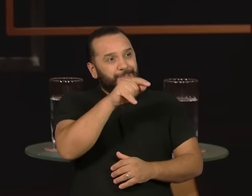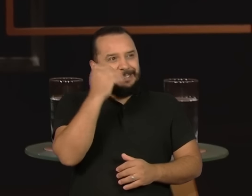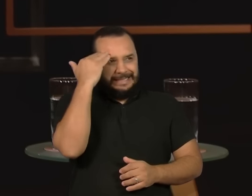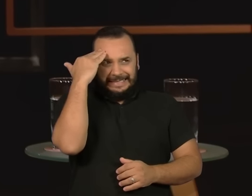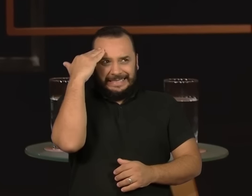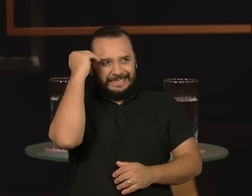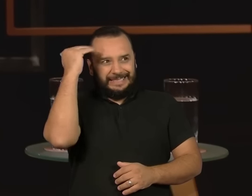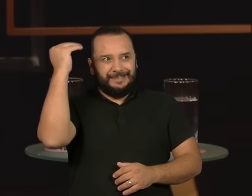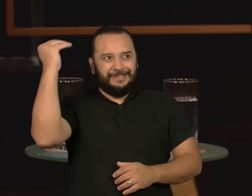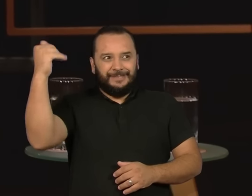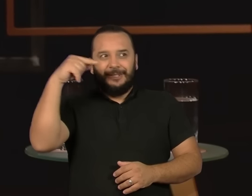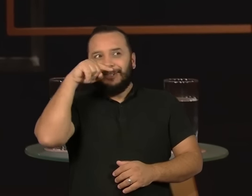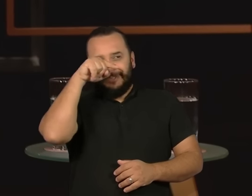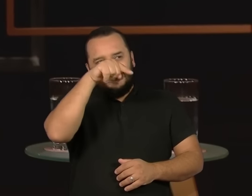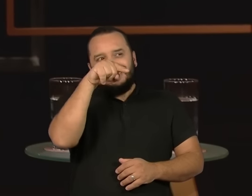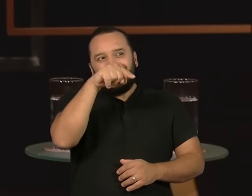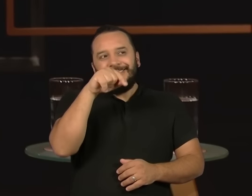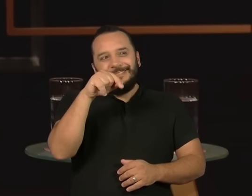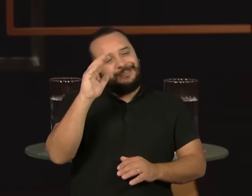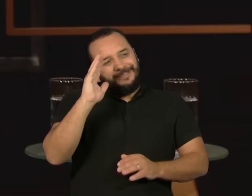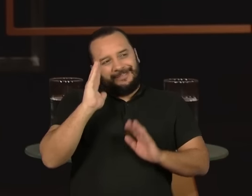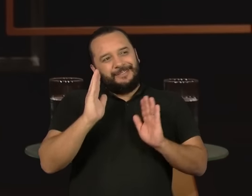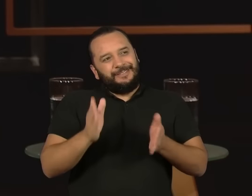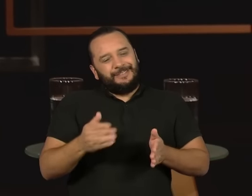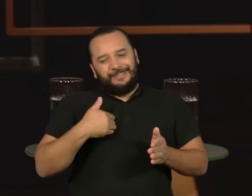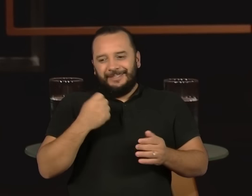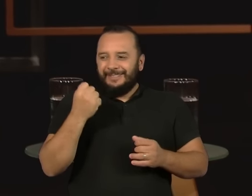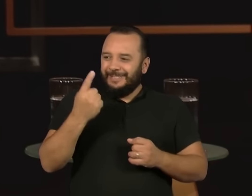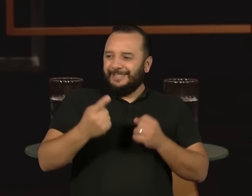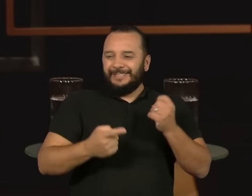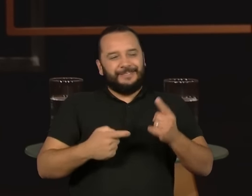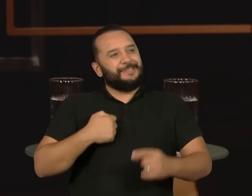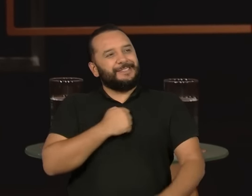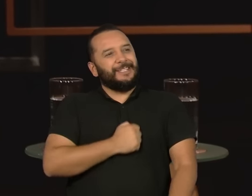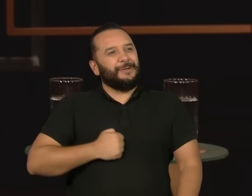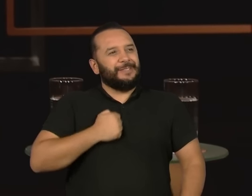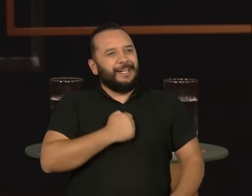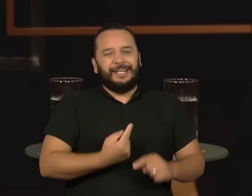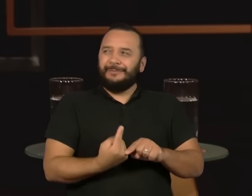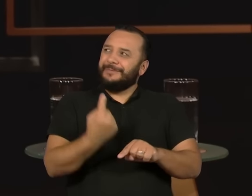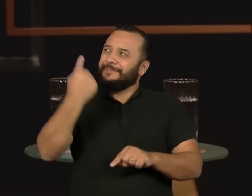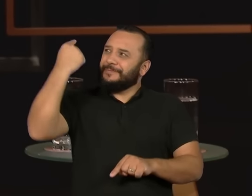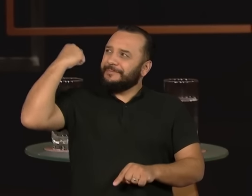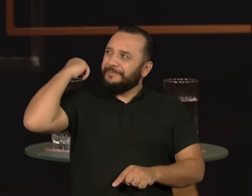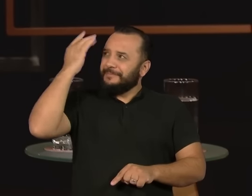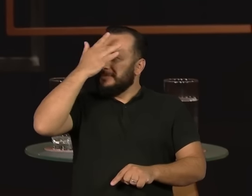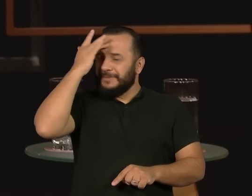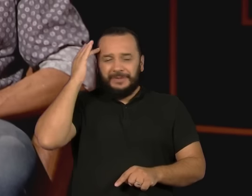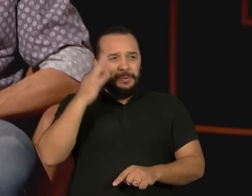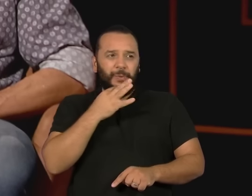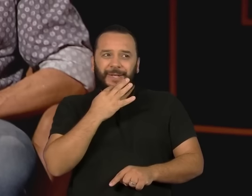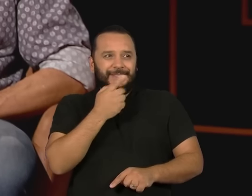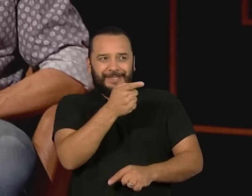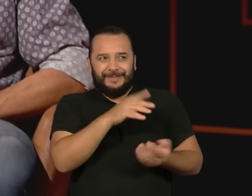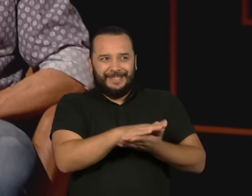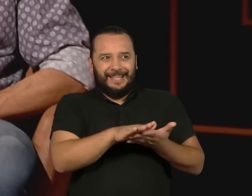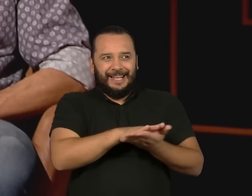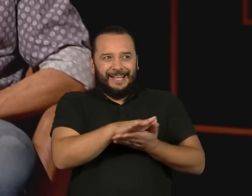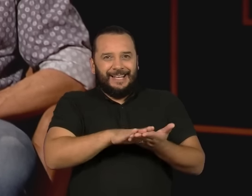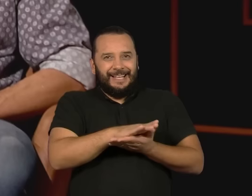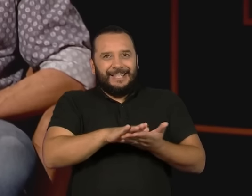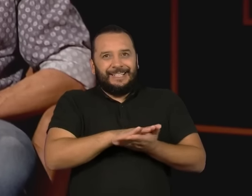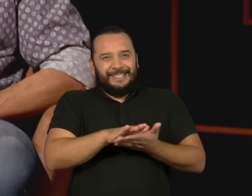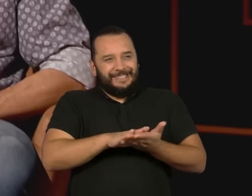sucesso, uma pessoa reconhecida e que diz que às vezes sente saudades do tempo que você era um desconhecido